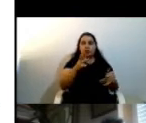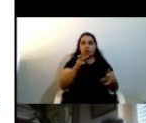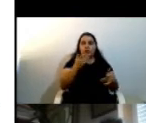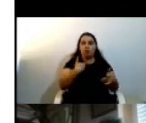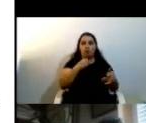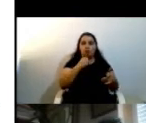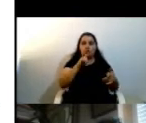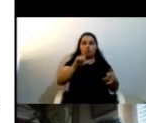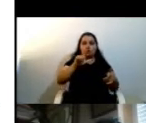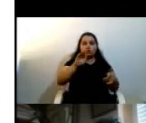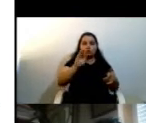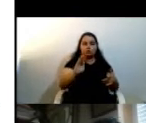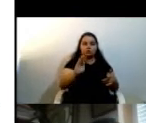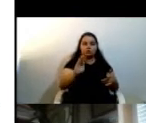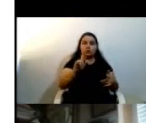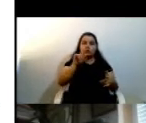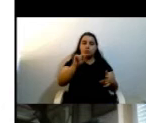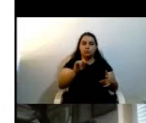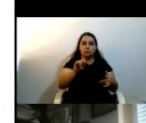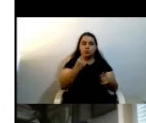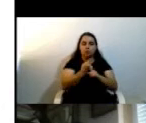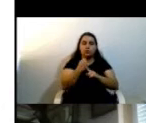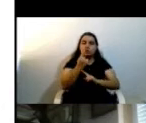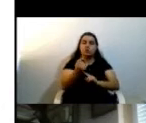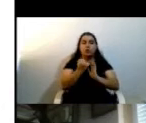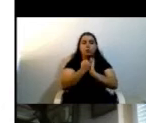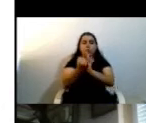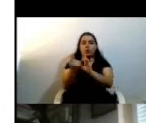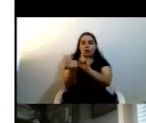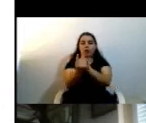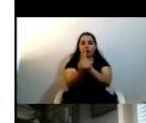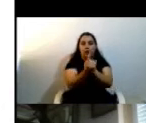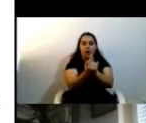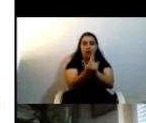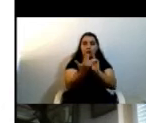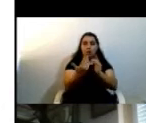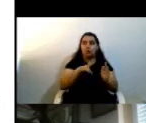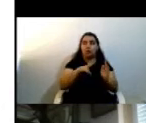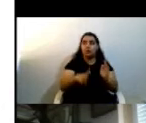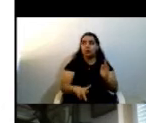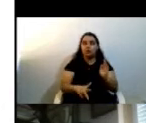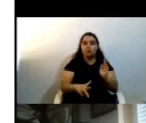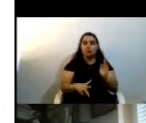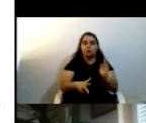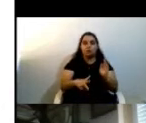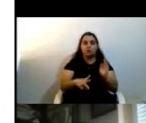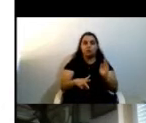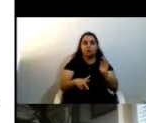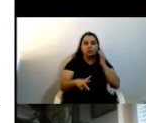que fizeram, a assistência pessoal é ainda em Portugal uma coisa que chega a poucas pessoas e,